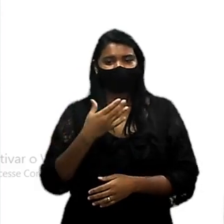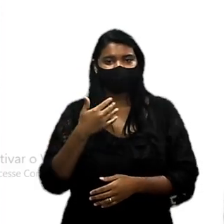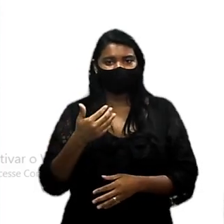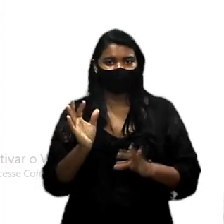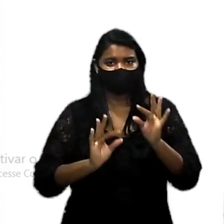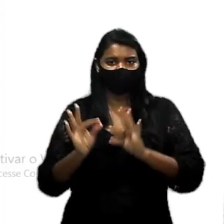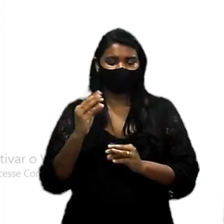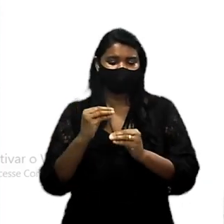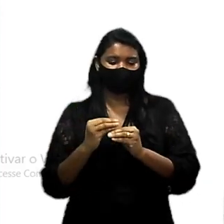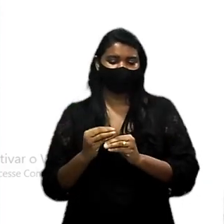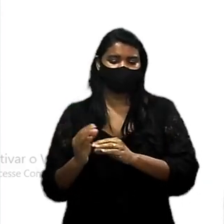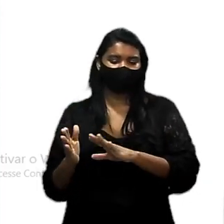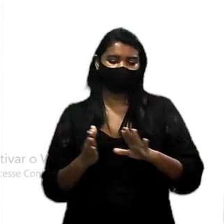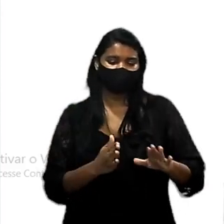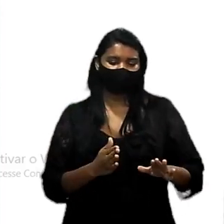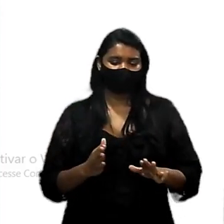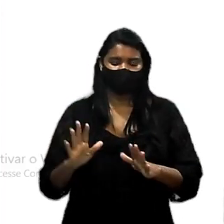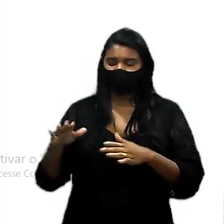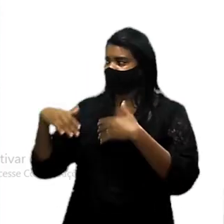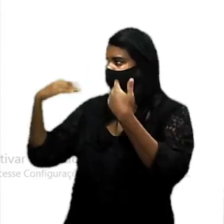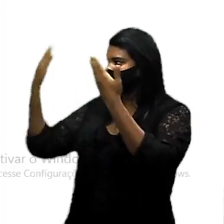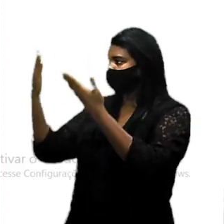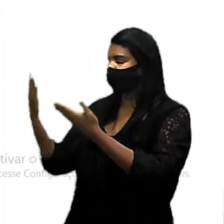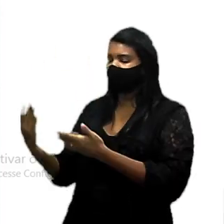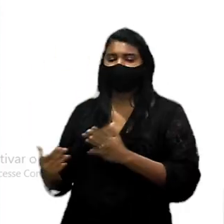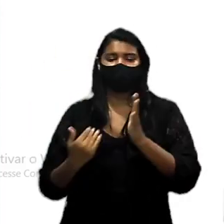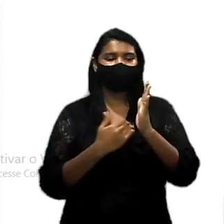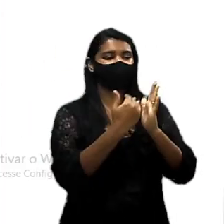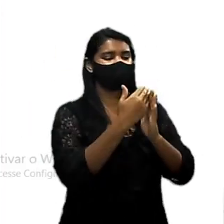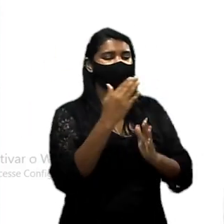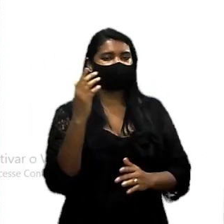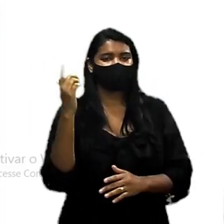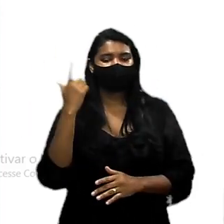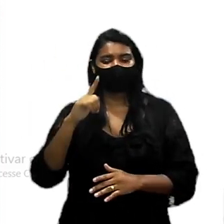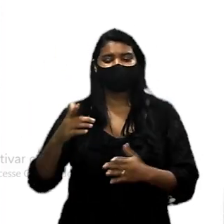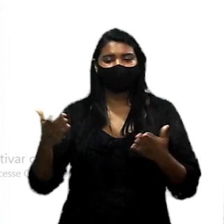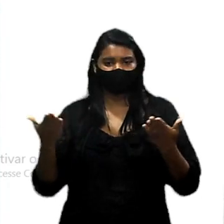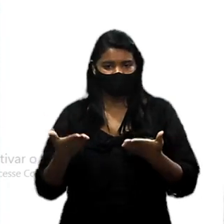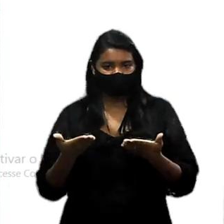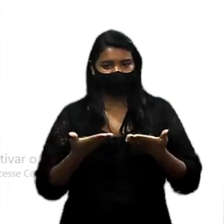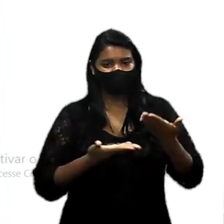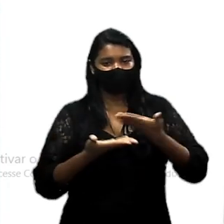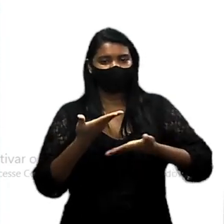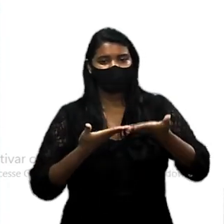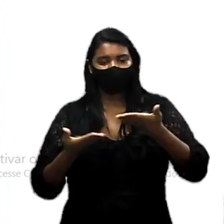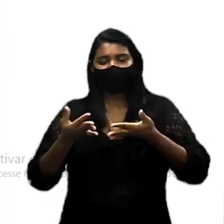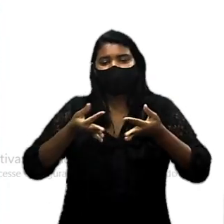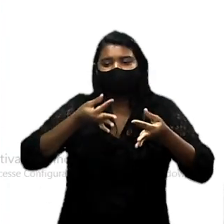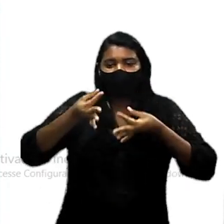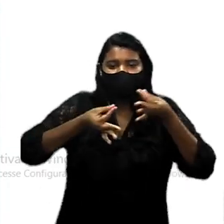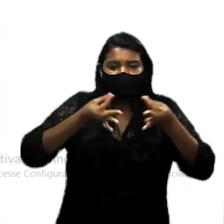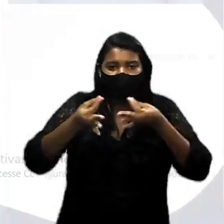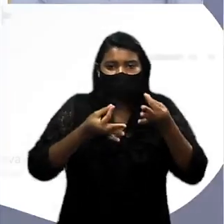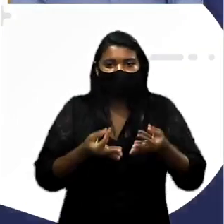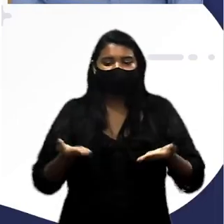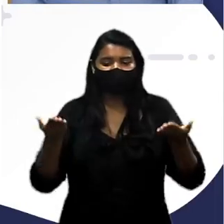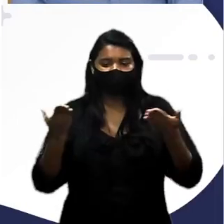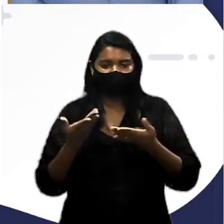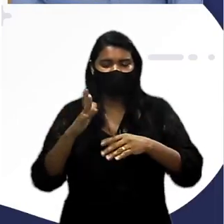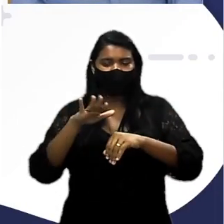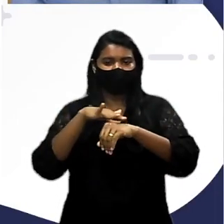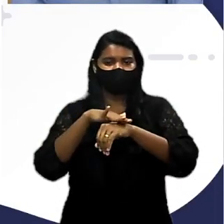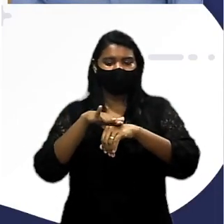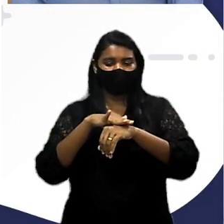né? Estabelecendo a relação, né, ganha-ganha. Eu já comentei um pouco na nossa